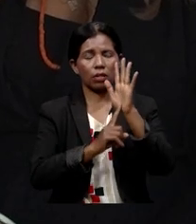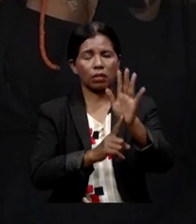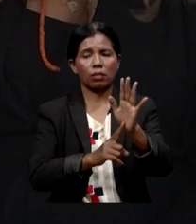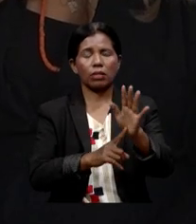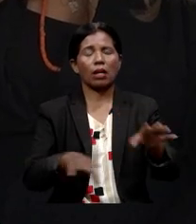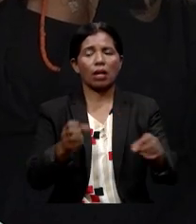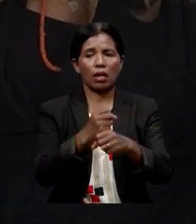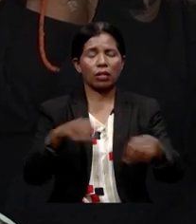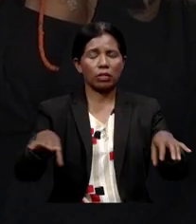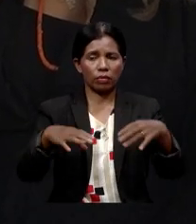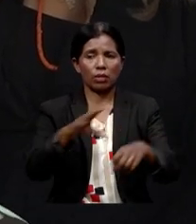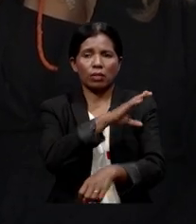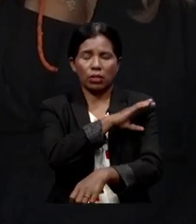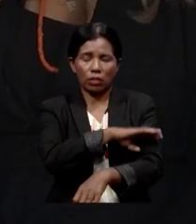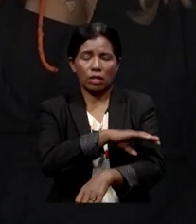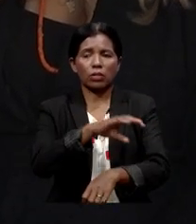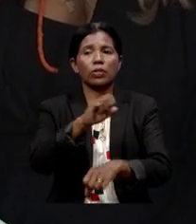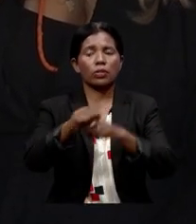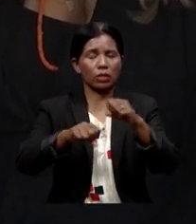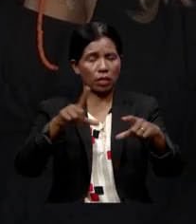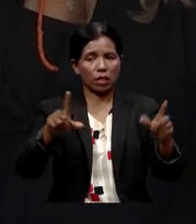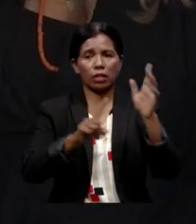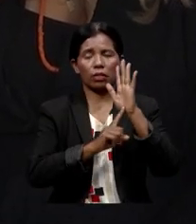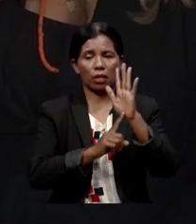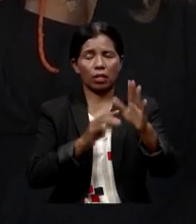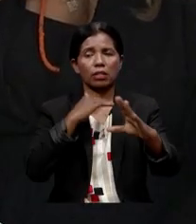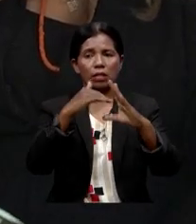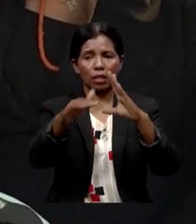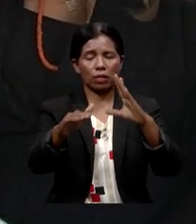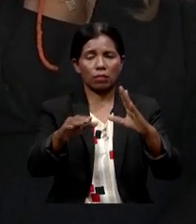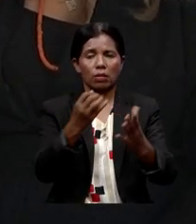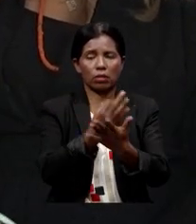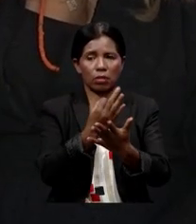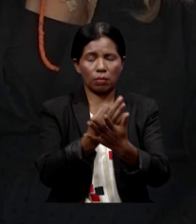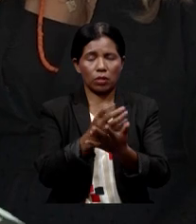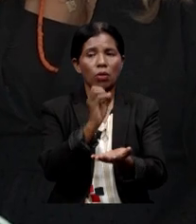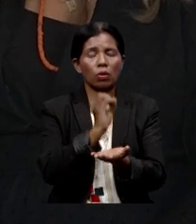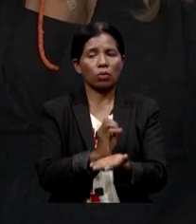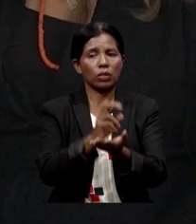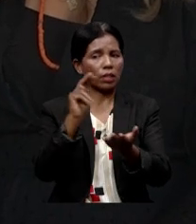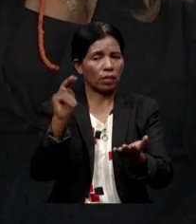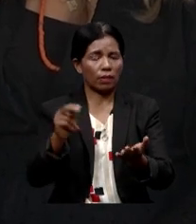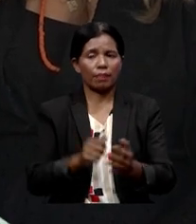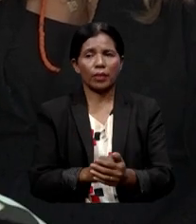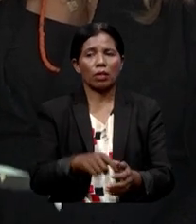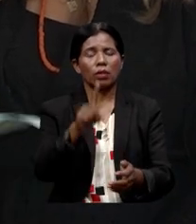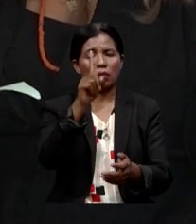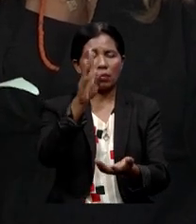reforça orçamento da segurança social, novas transferência para reforça orçamento da Ioania, né?